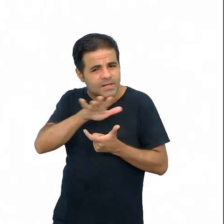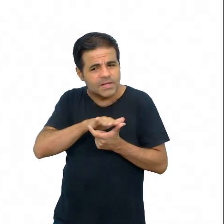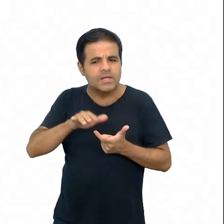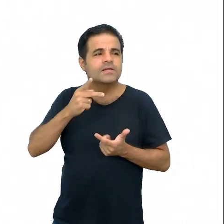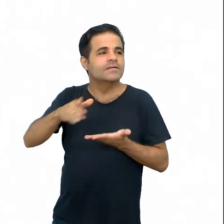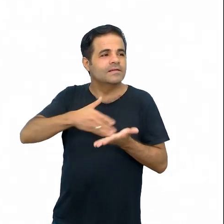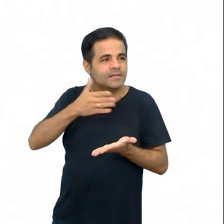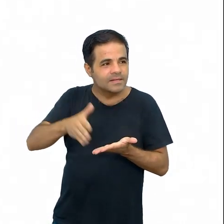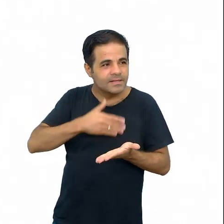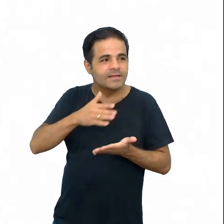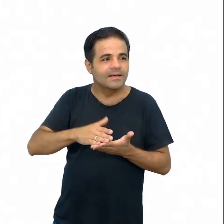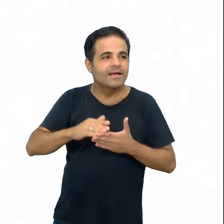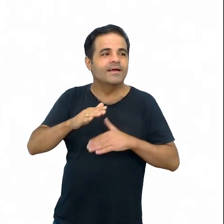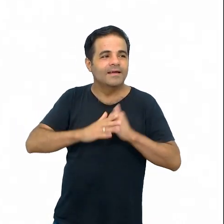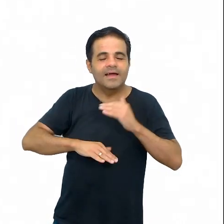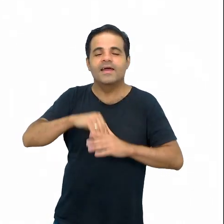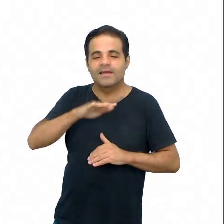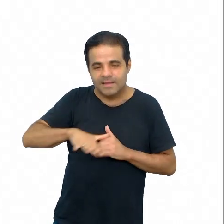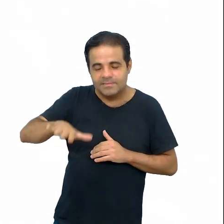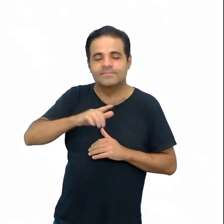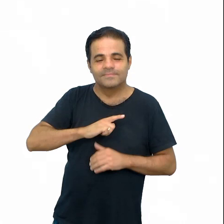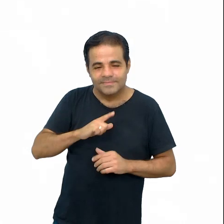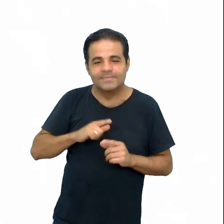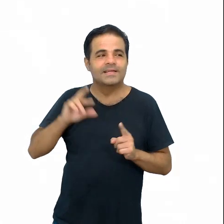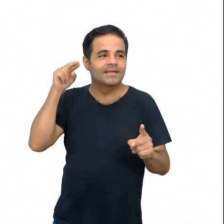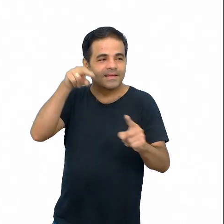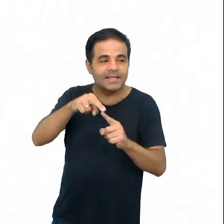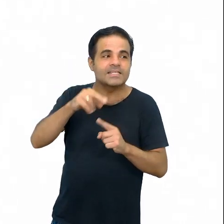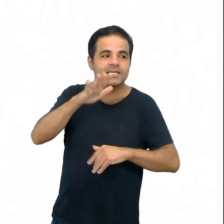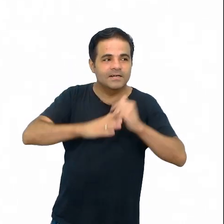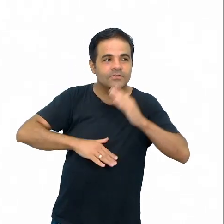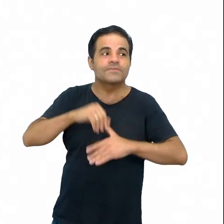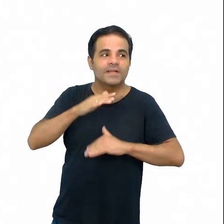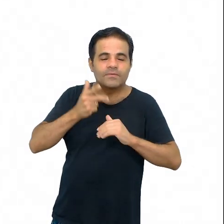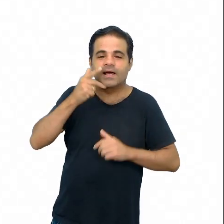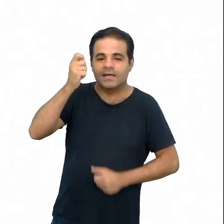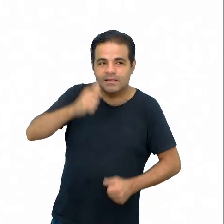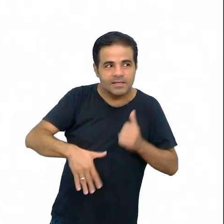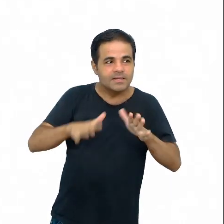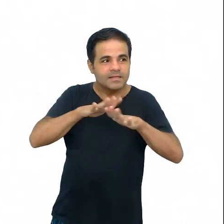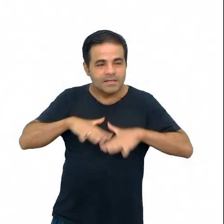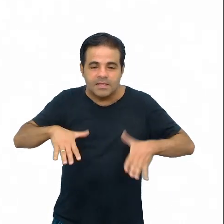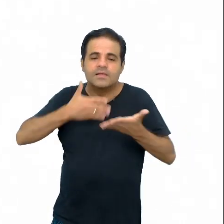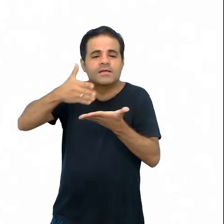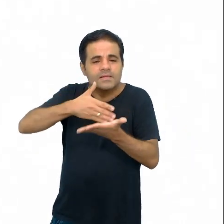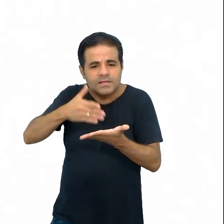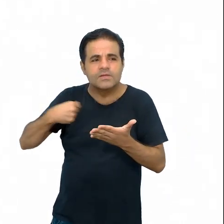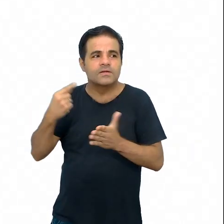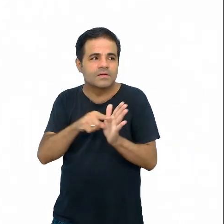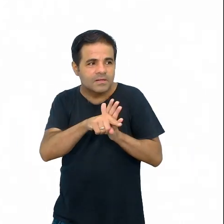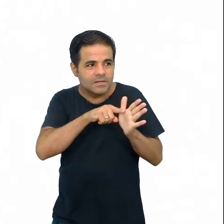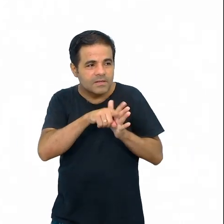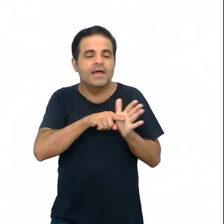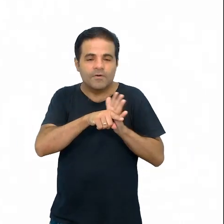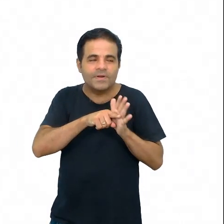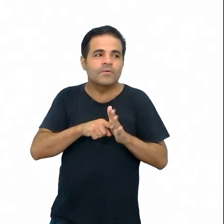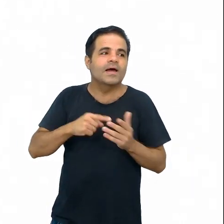livros, né? Nós temos aqui, e lá na nossa referência, ali está também colocado lá, tá? O livro que nós pesquisamos e